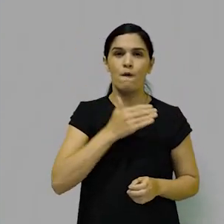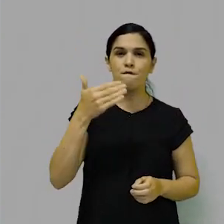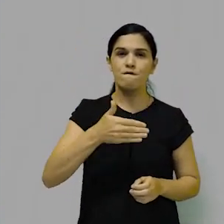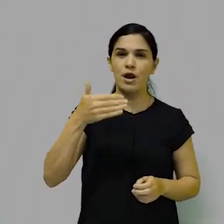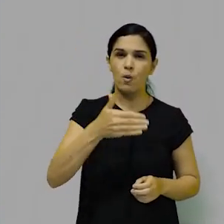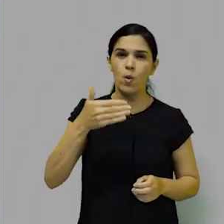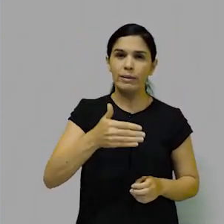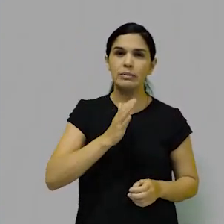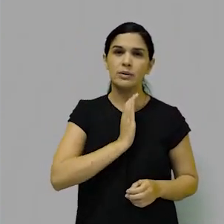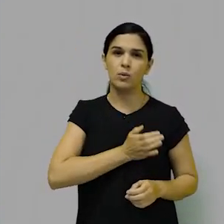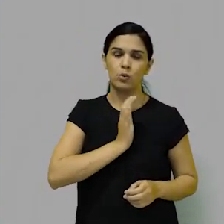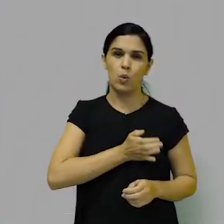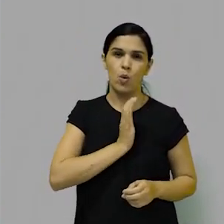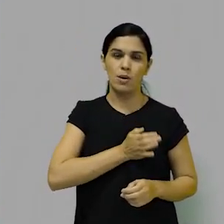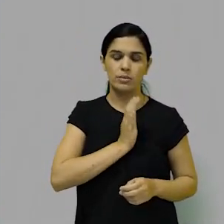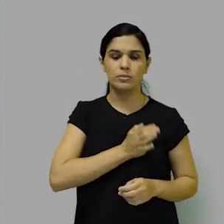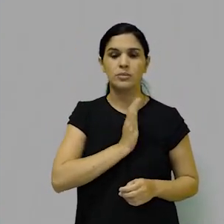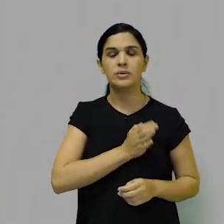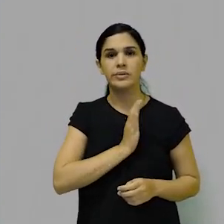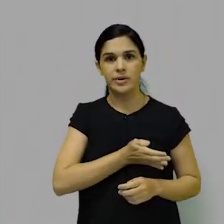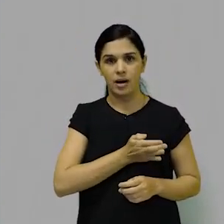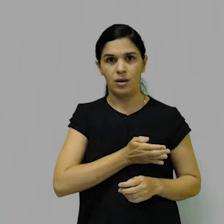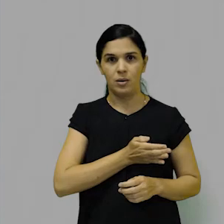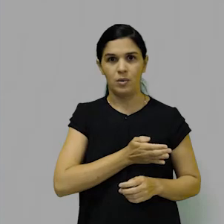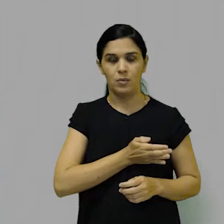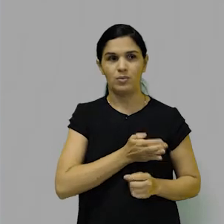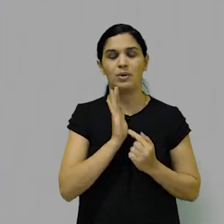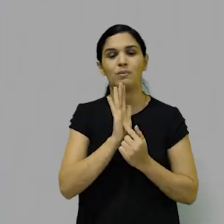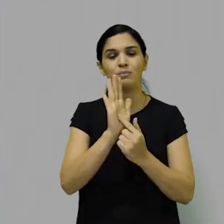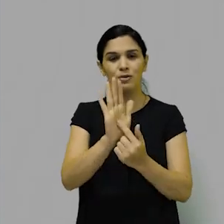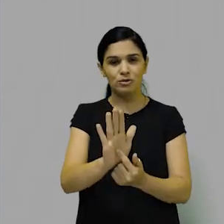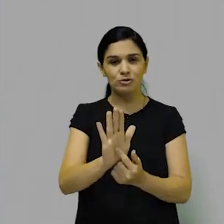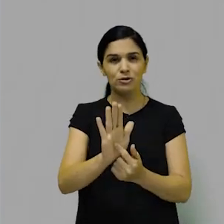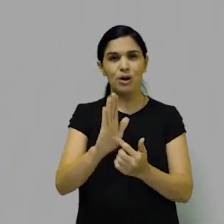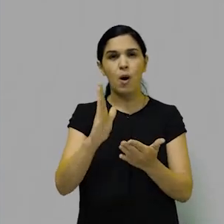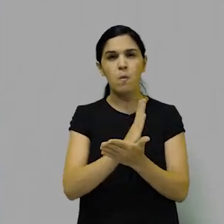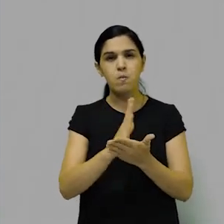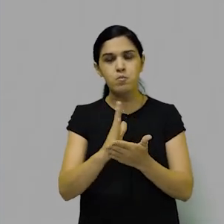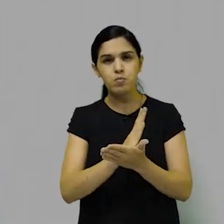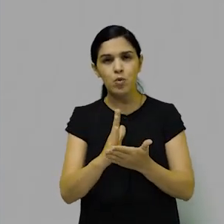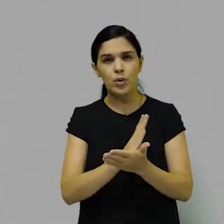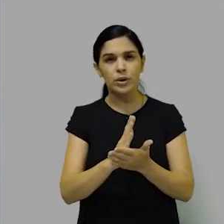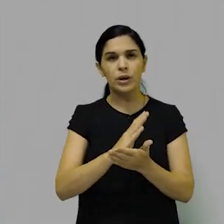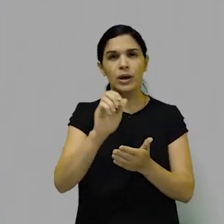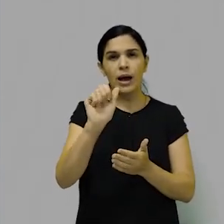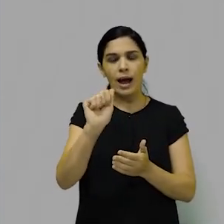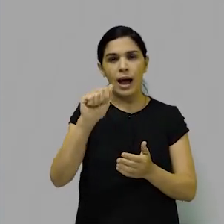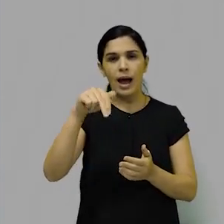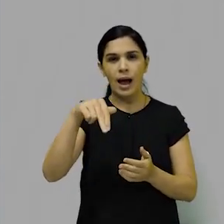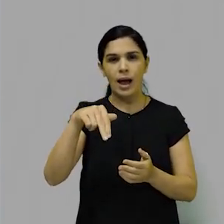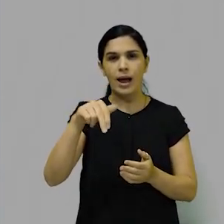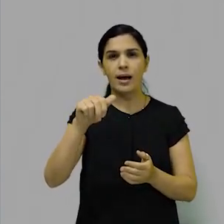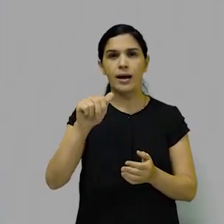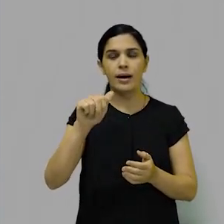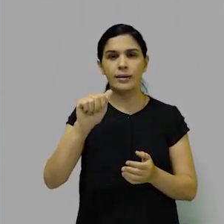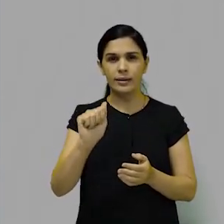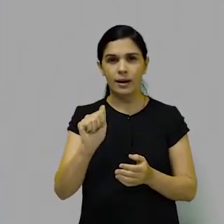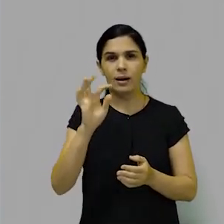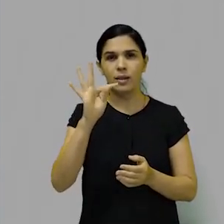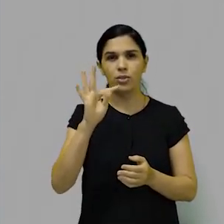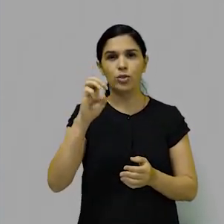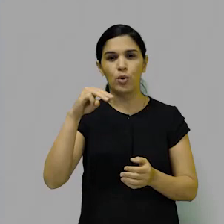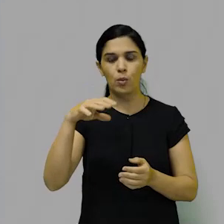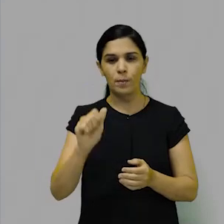estamos vindo de aulas aí que nós estamos trabalhando noções de anatomia. Nós já estudamos sistema esquelético, sistema